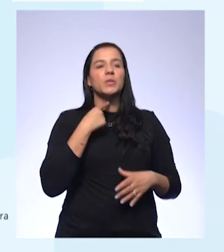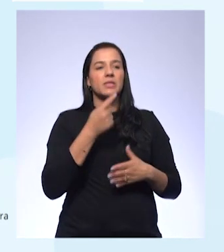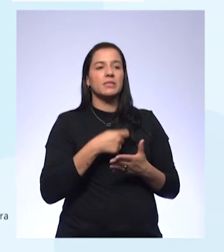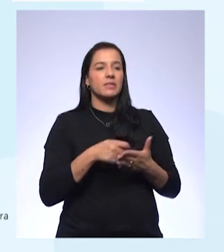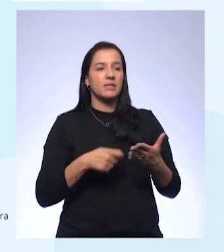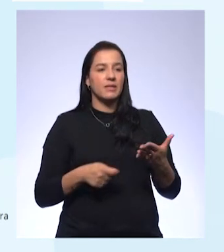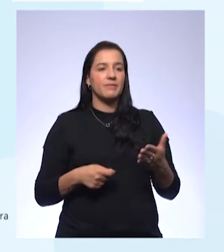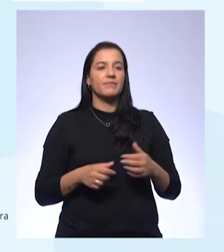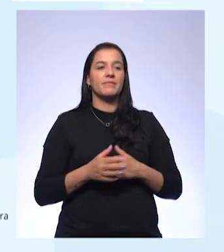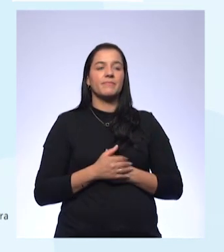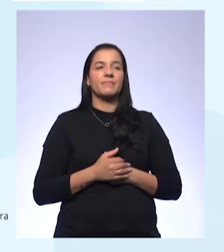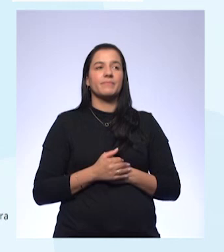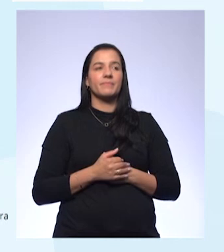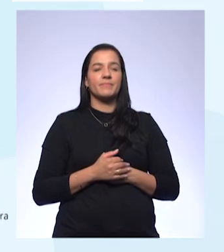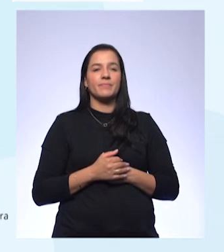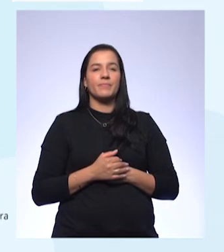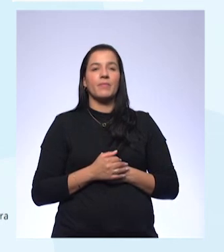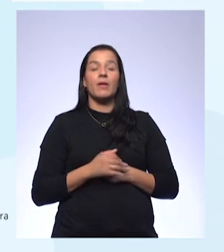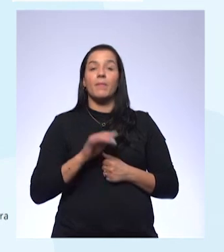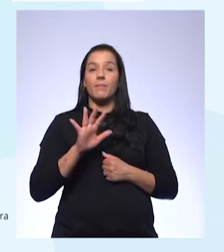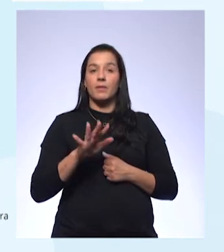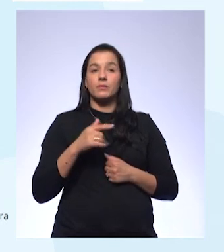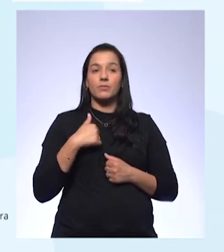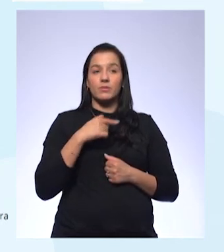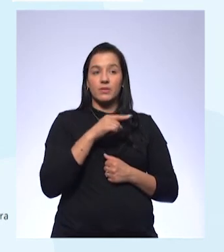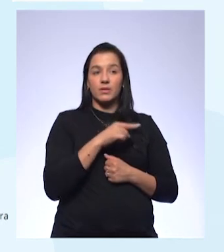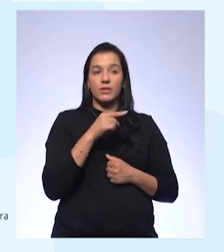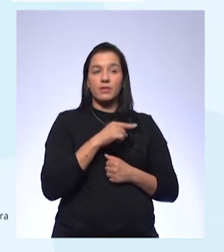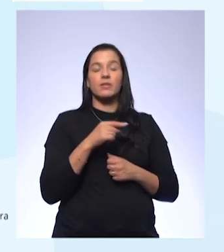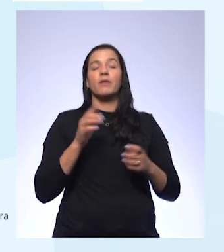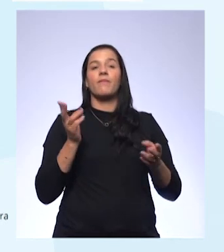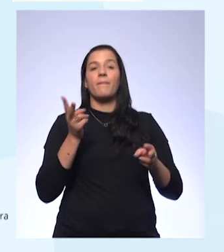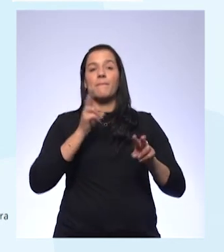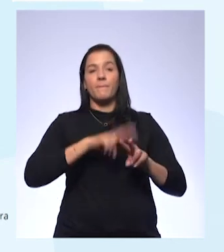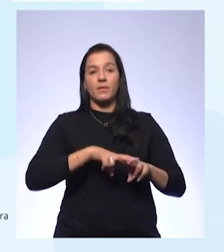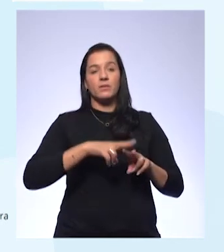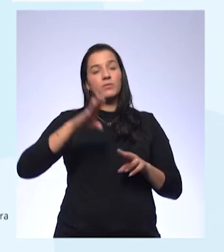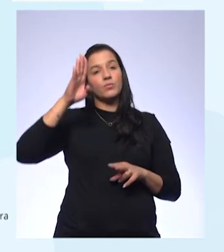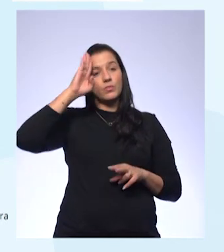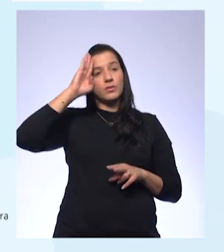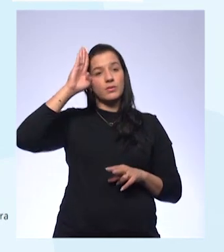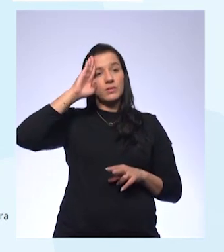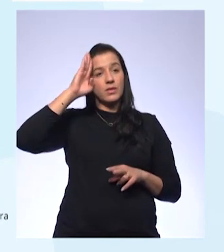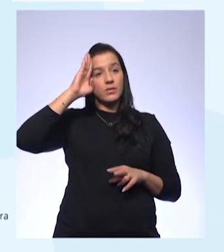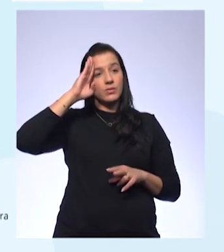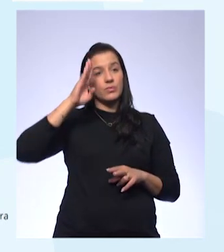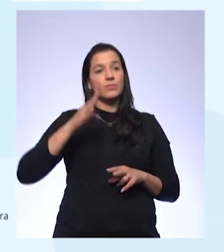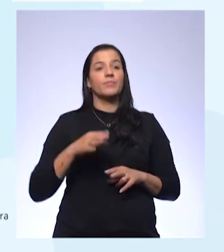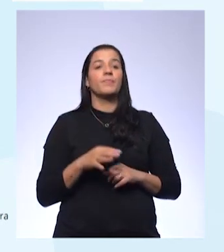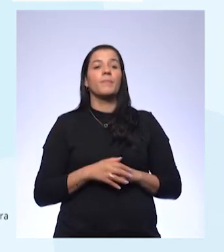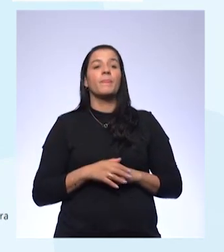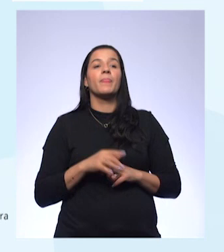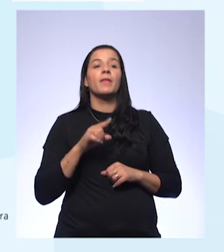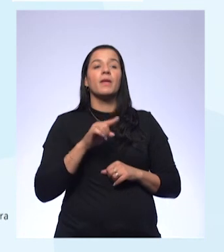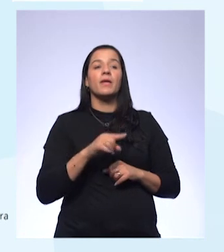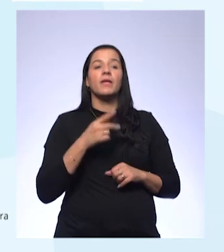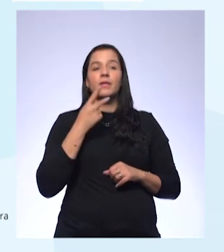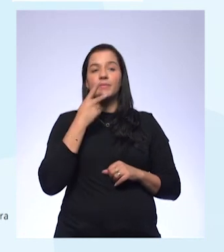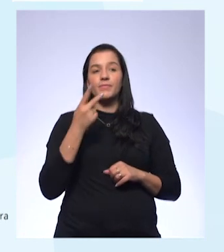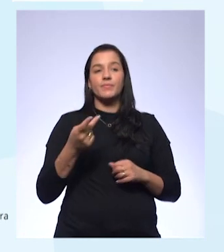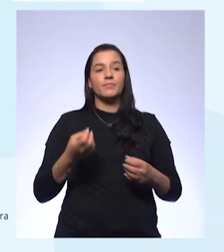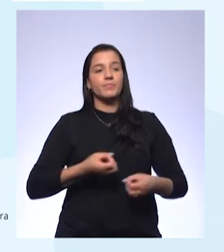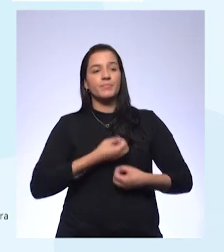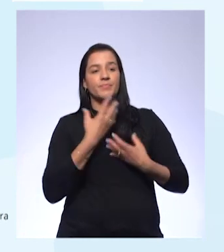Mas quando o Víctor Jara estava sob custódia do exército, ou seja, quando ele estava no estádio, ele compôs o